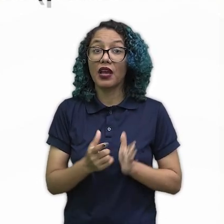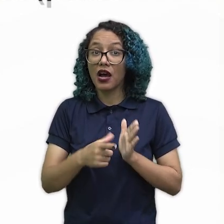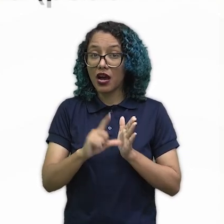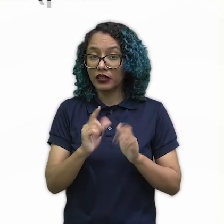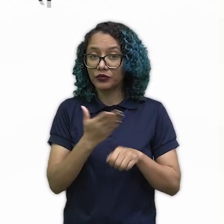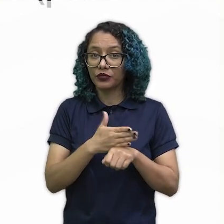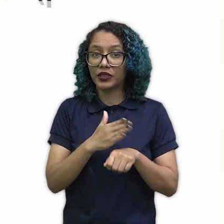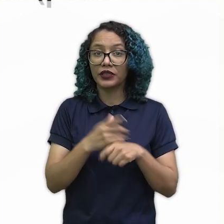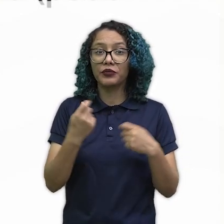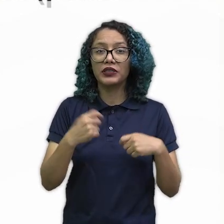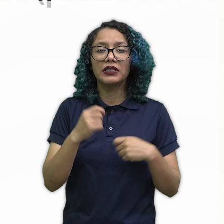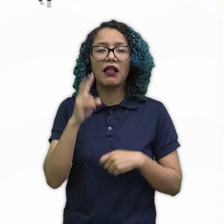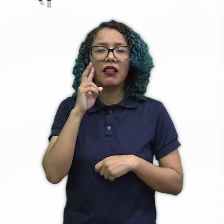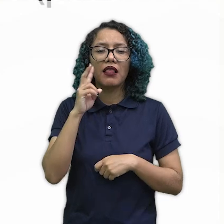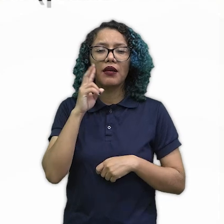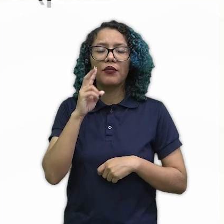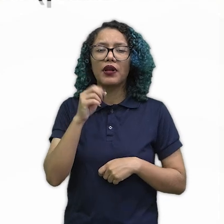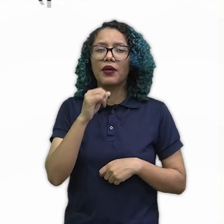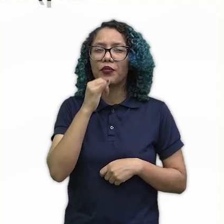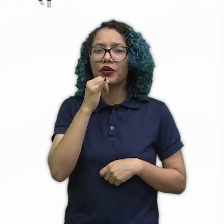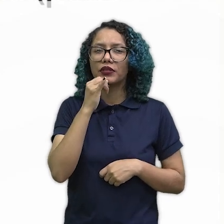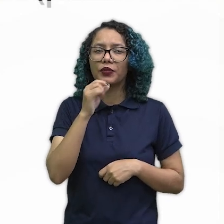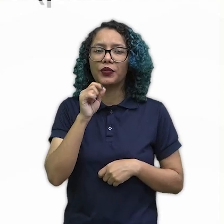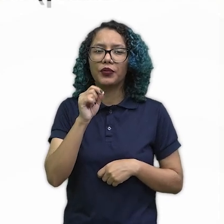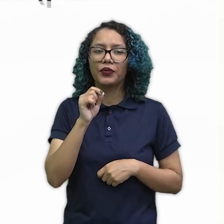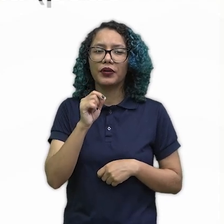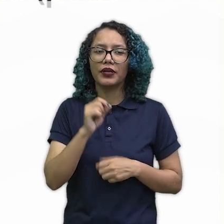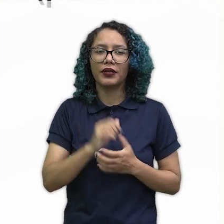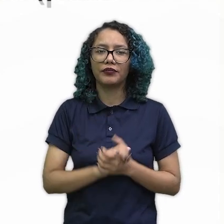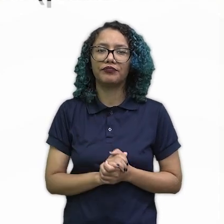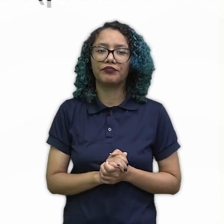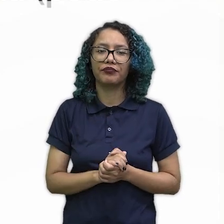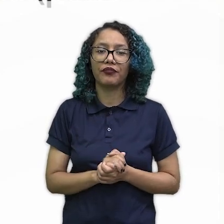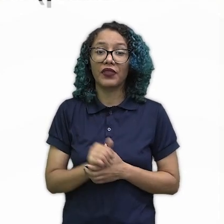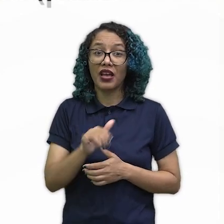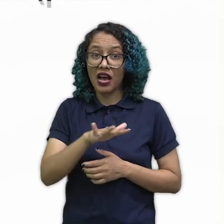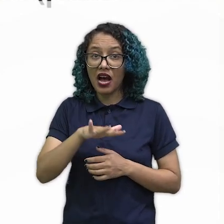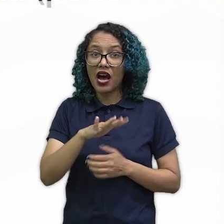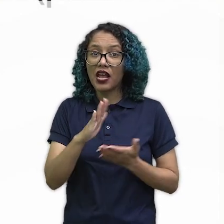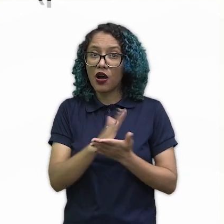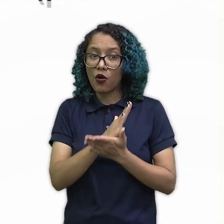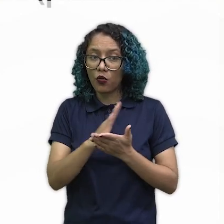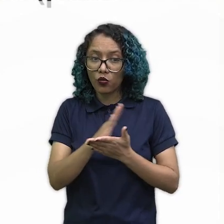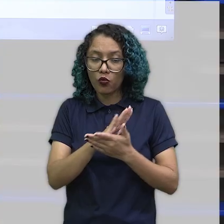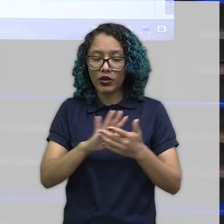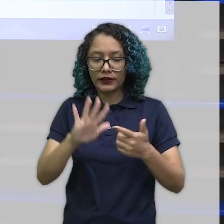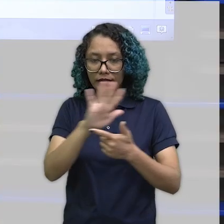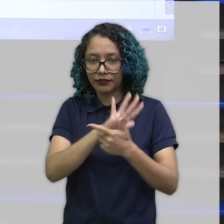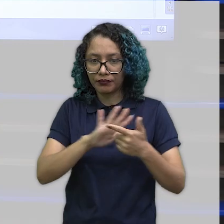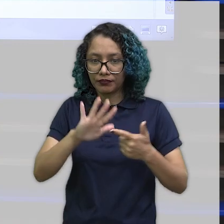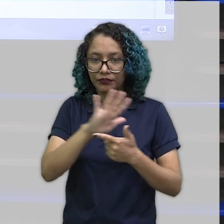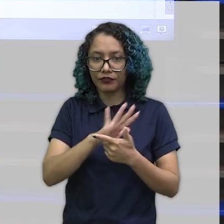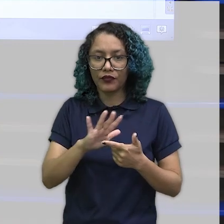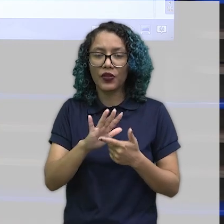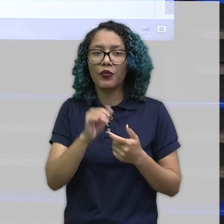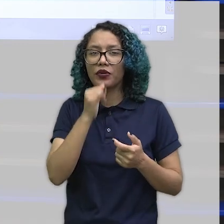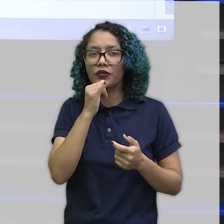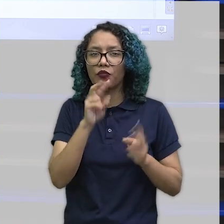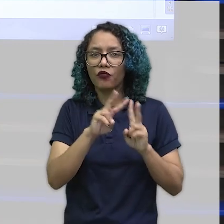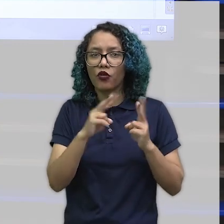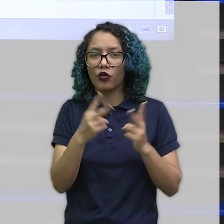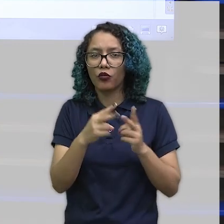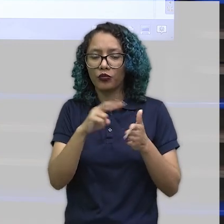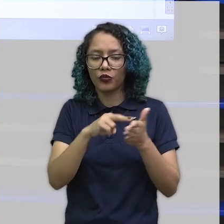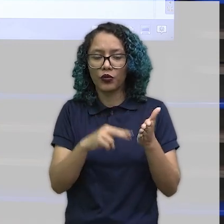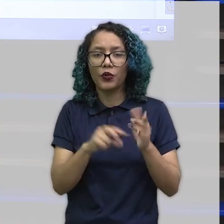a gente tem que lembrar, então, aí, sobre a área de algumas figuras geométricas, tá? Porque a gente viu lá, o que é o volume de um prisma?